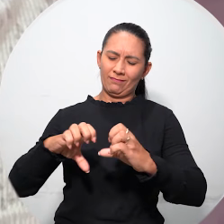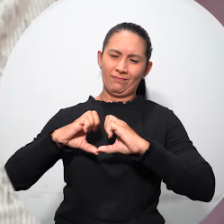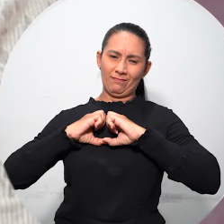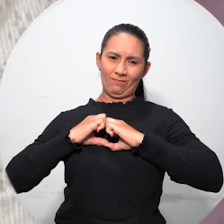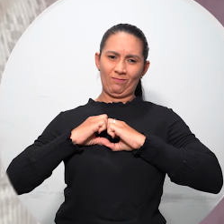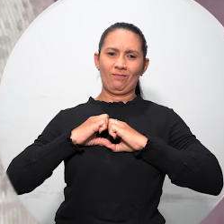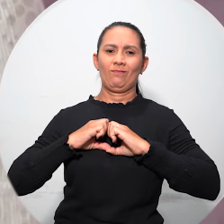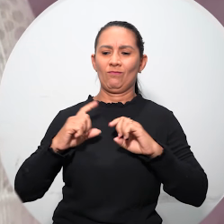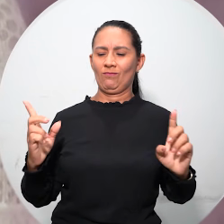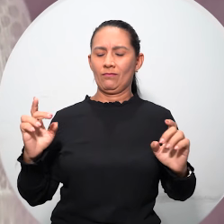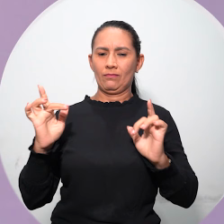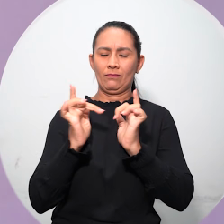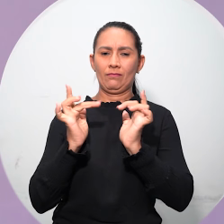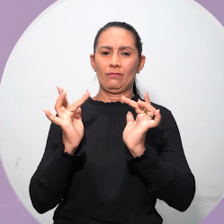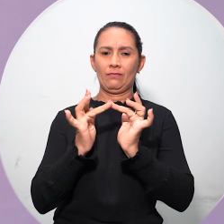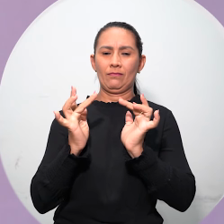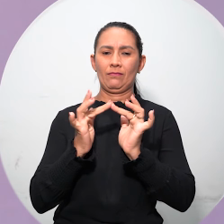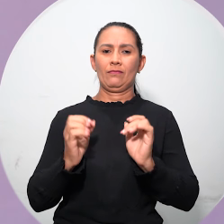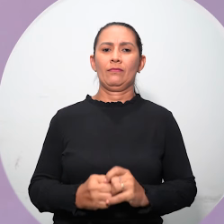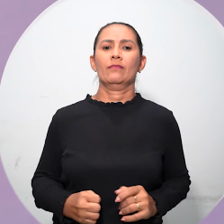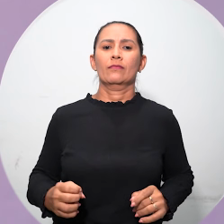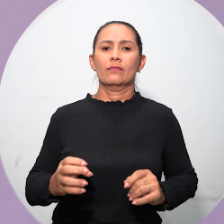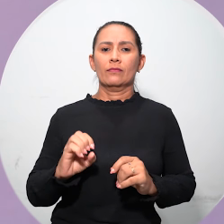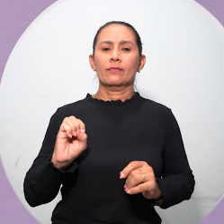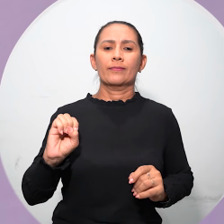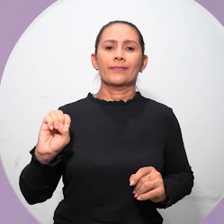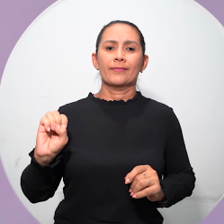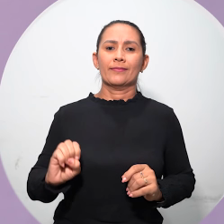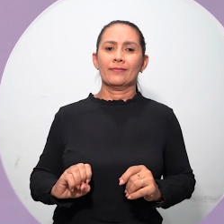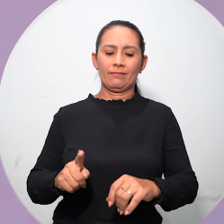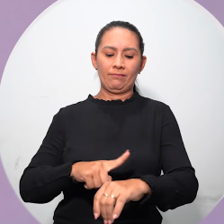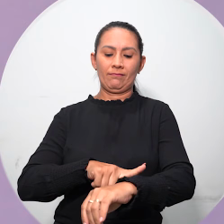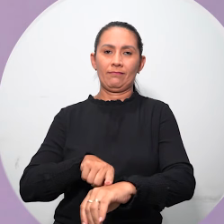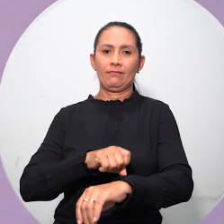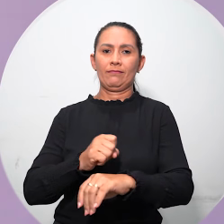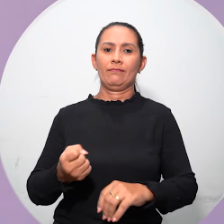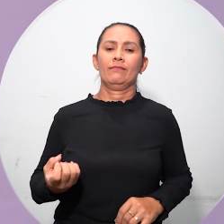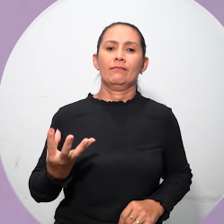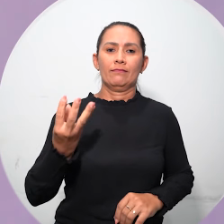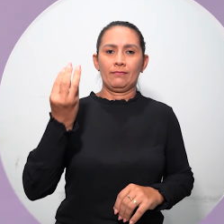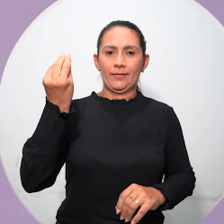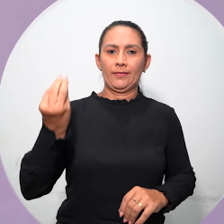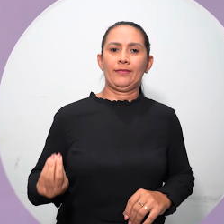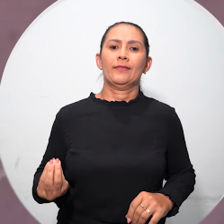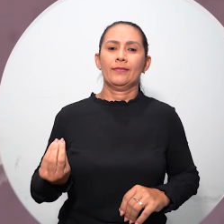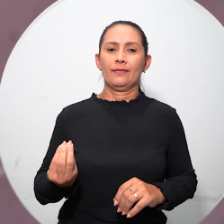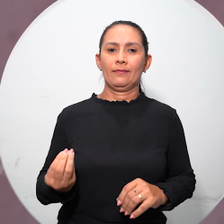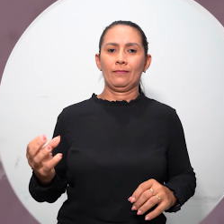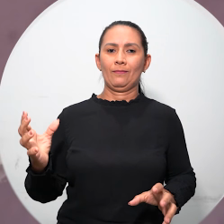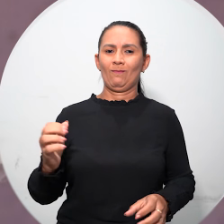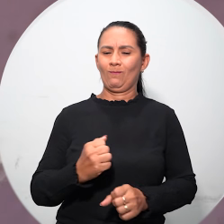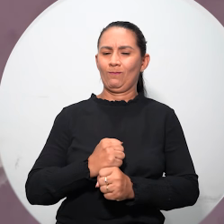E antes da luz apagar, todo mundo já ia para casa, né? Mas ela vinha com ele. E ela sempre casaram aqui em Brejo do